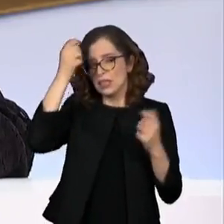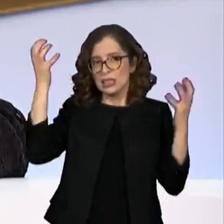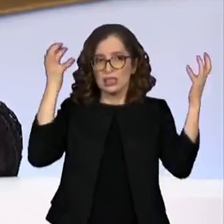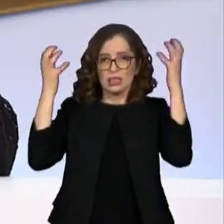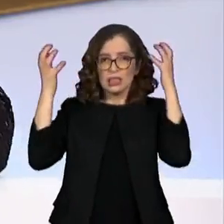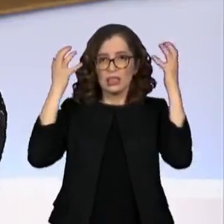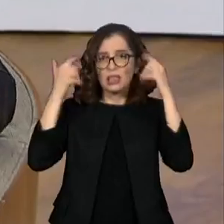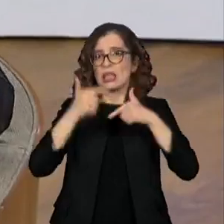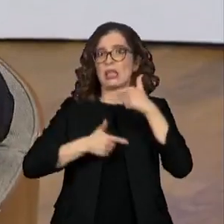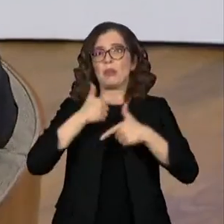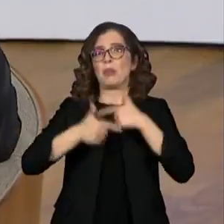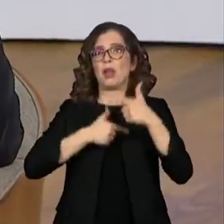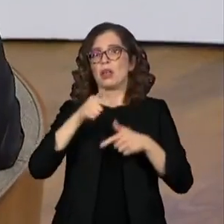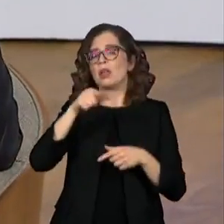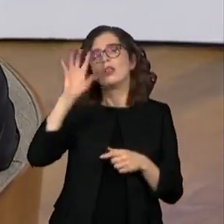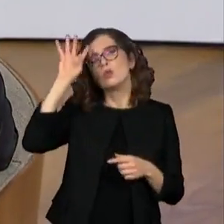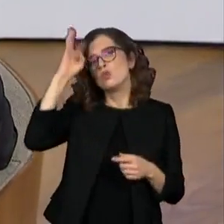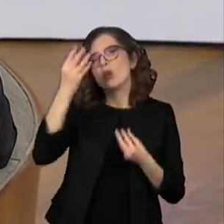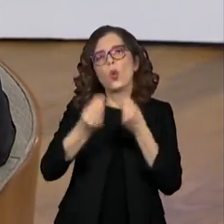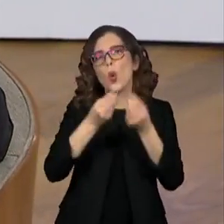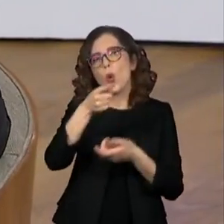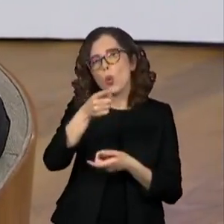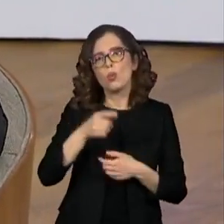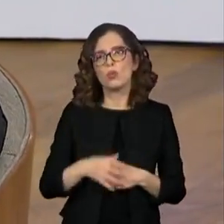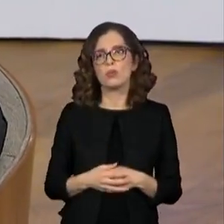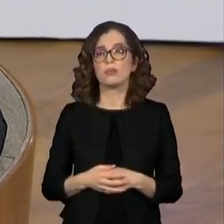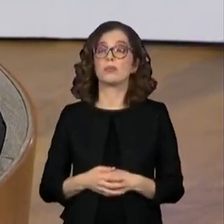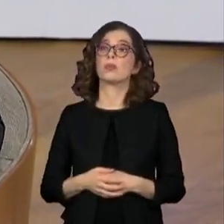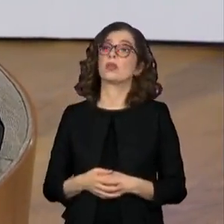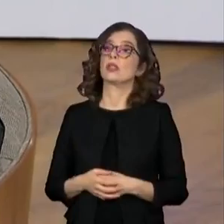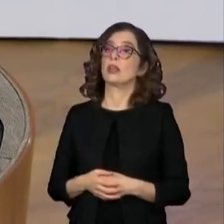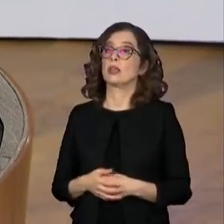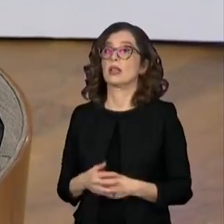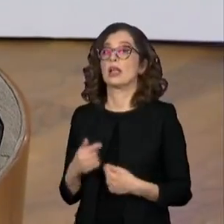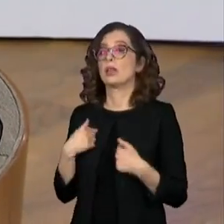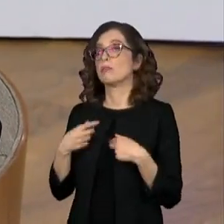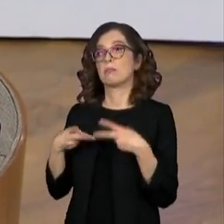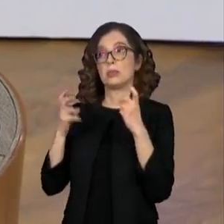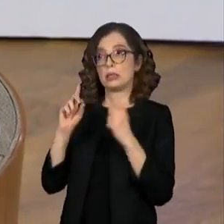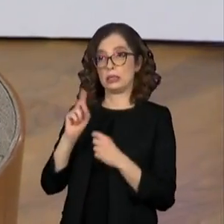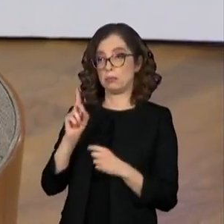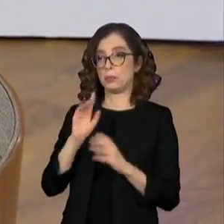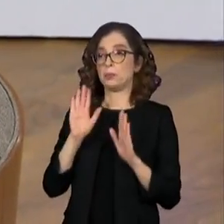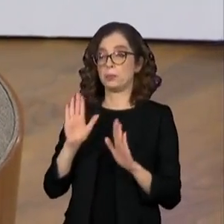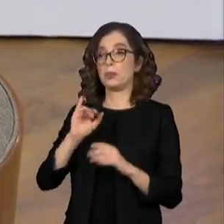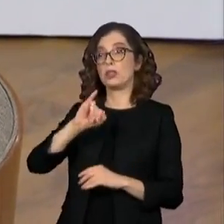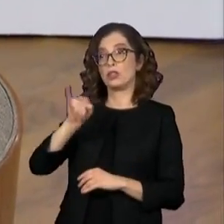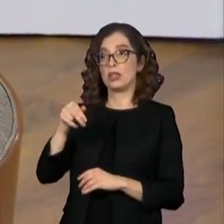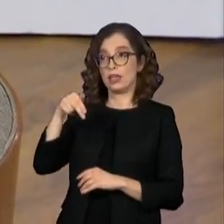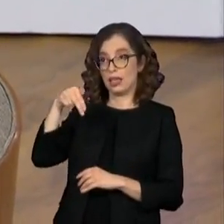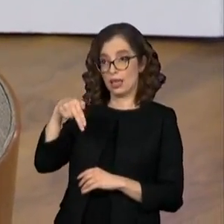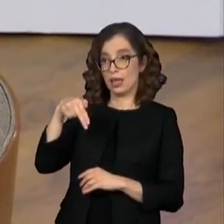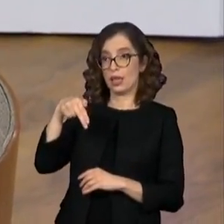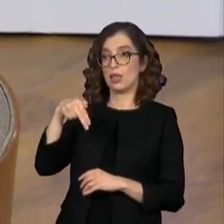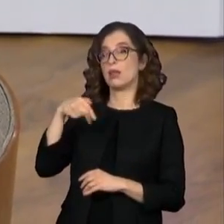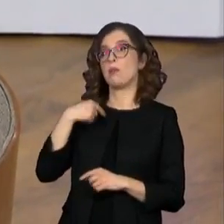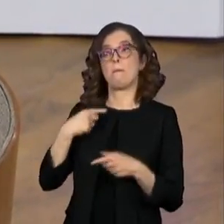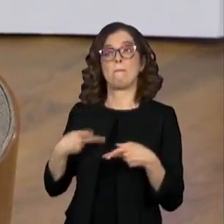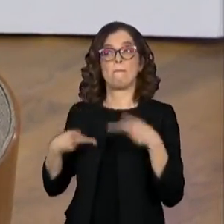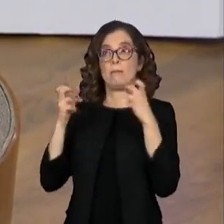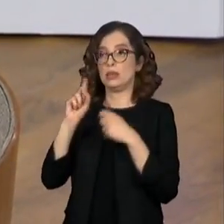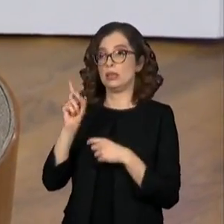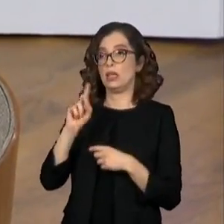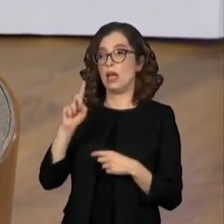isso hoje? Eu não percebi no dia do não dar o boa noite, eu não percebi que era algo